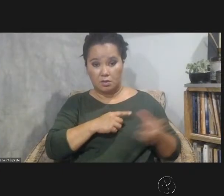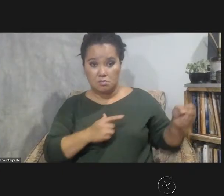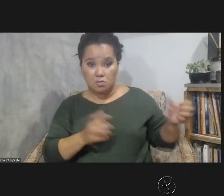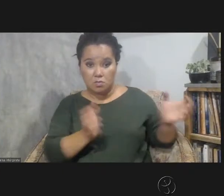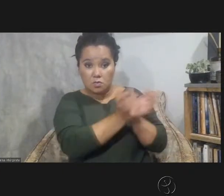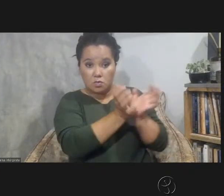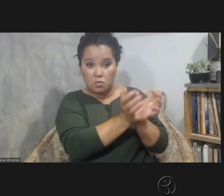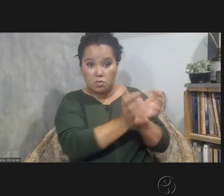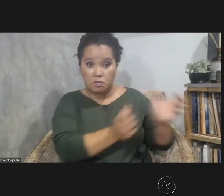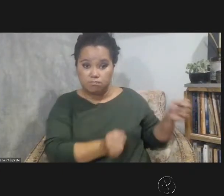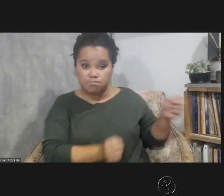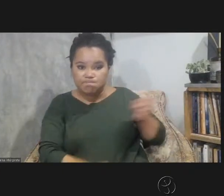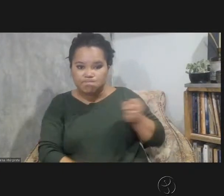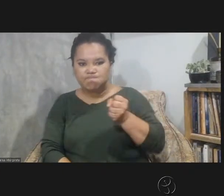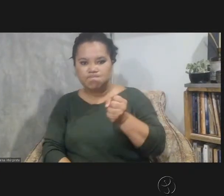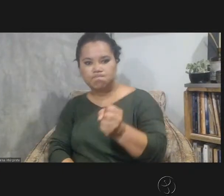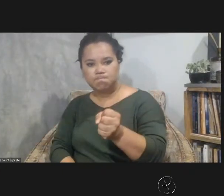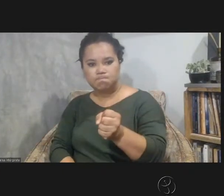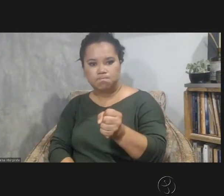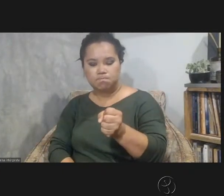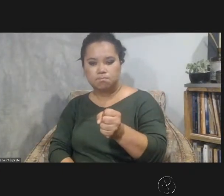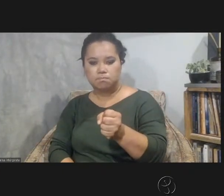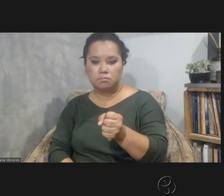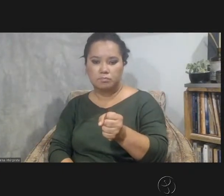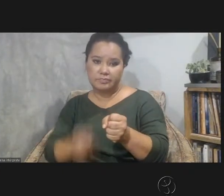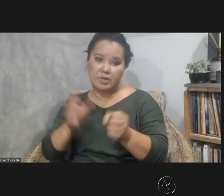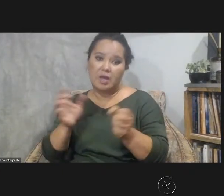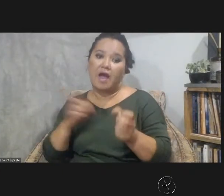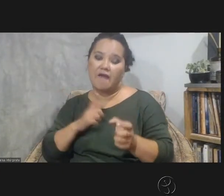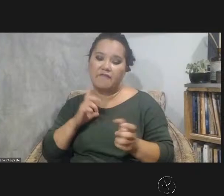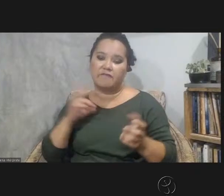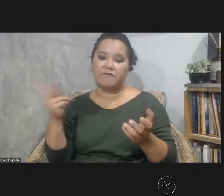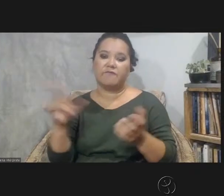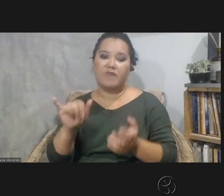toda essa dinâmica levada pelas